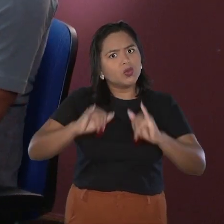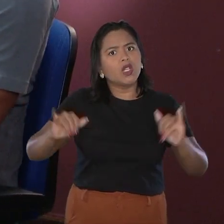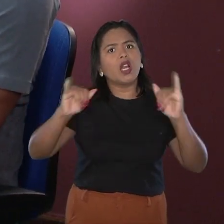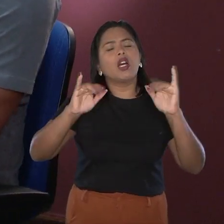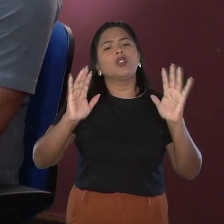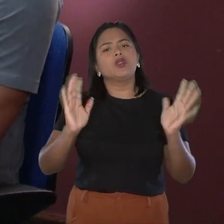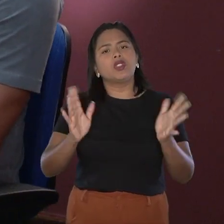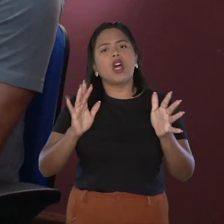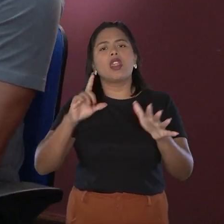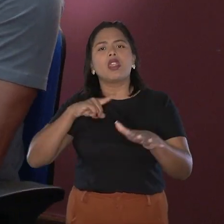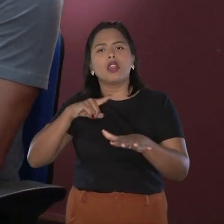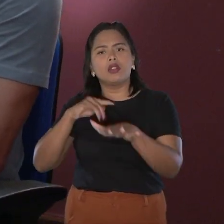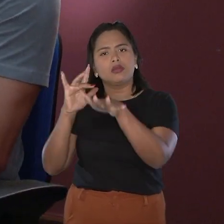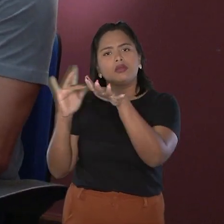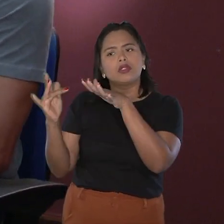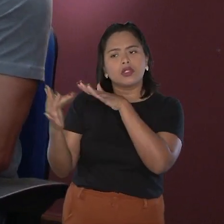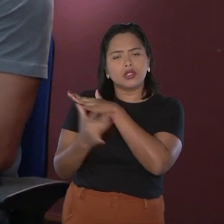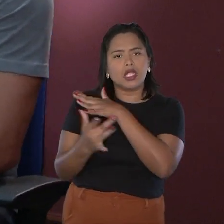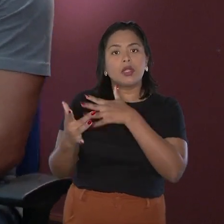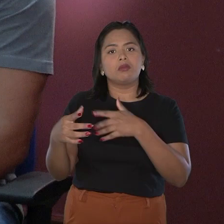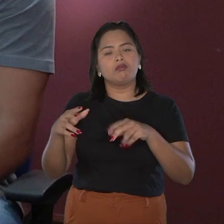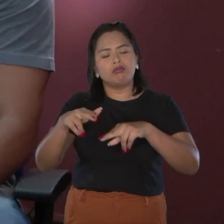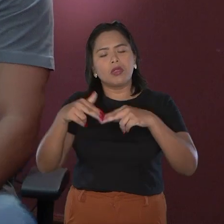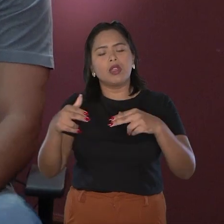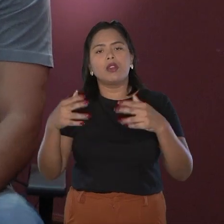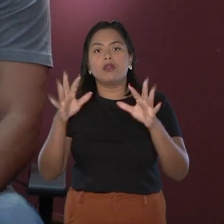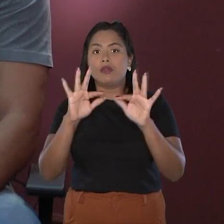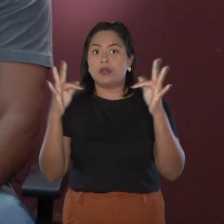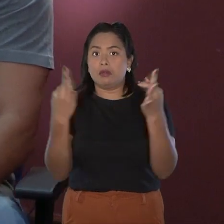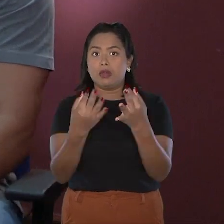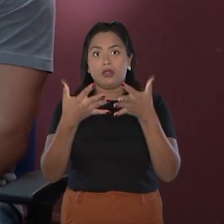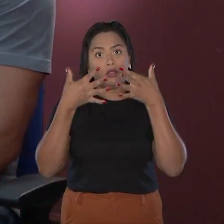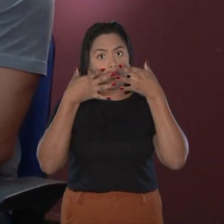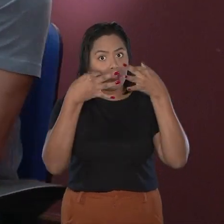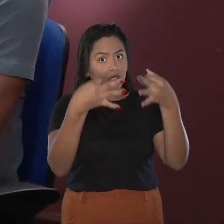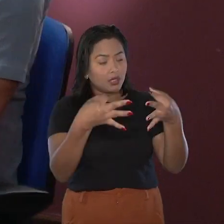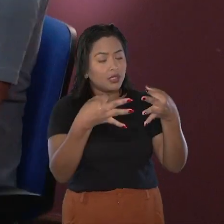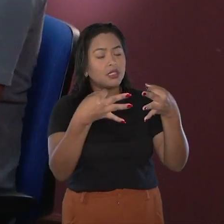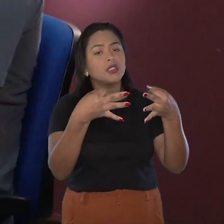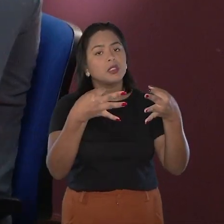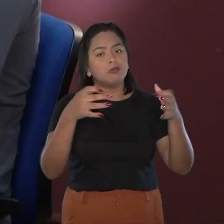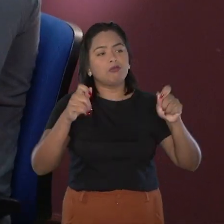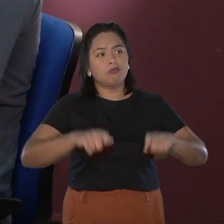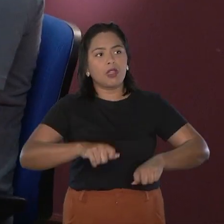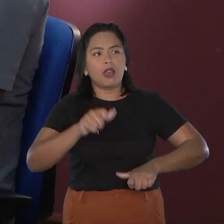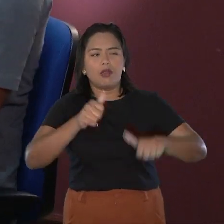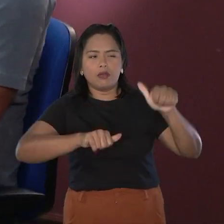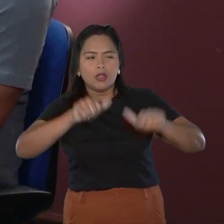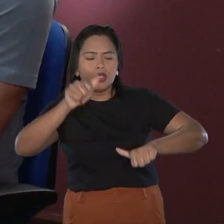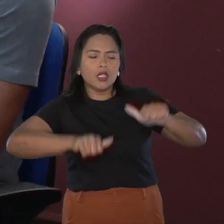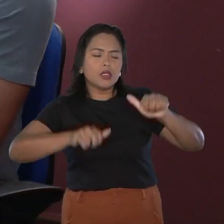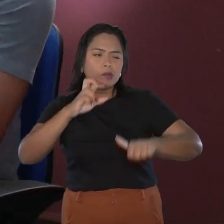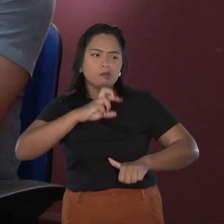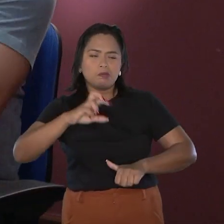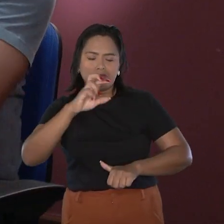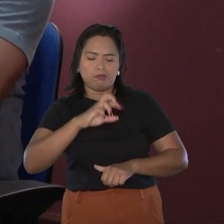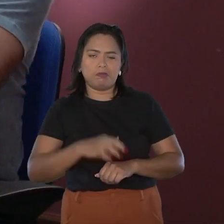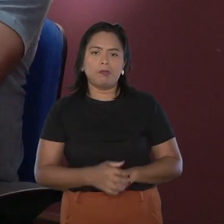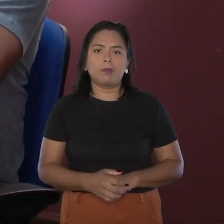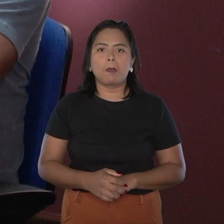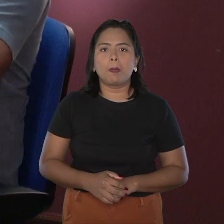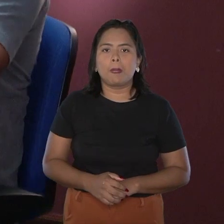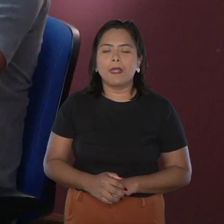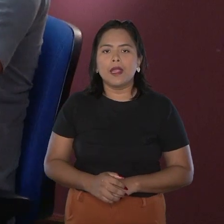faz mais nas redes sociais os pais já ficam atento desde o nascimento aos sinais que pode ou não ser autista ou ter qualquer outra transtorno e